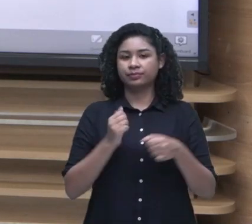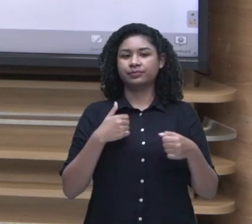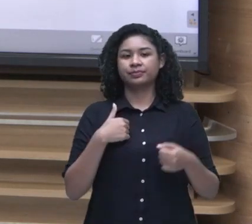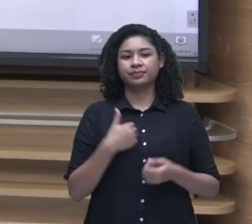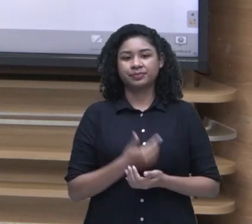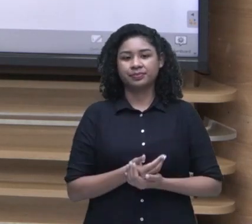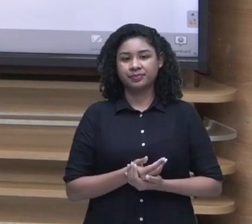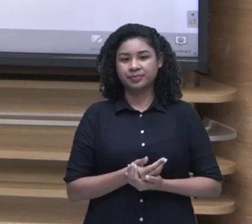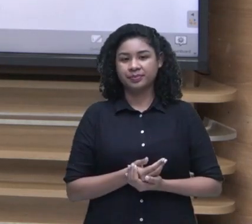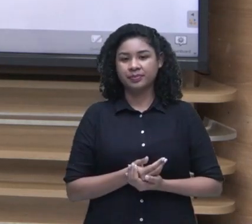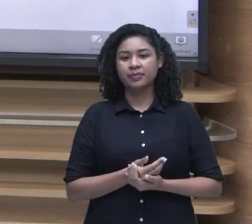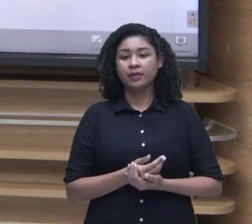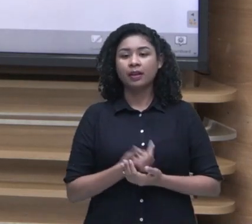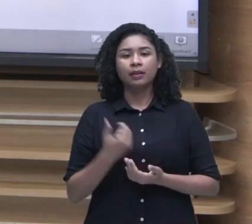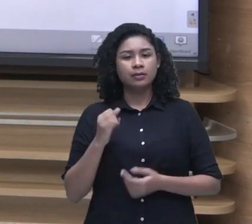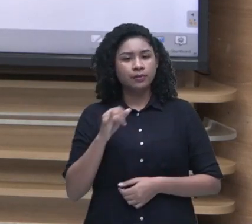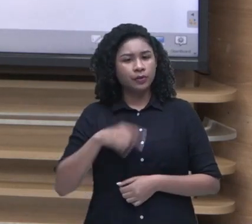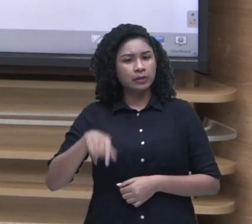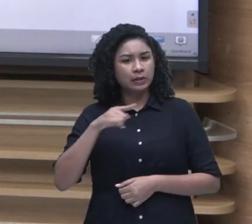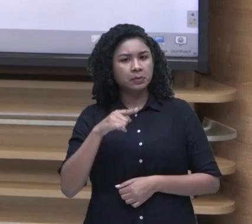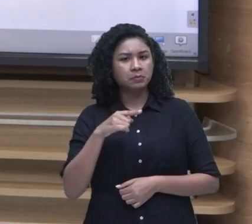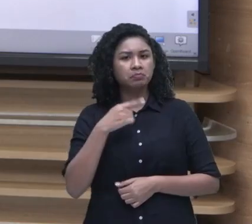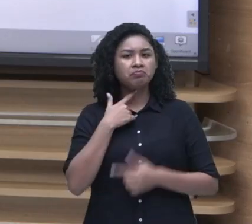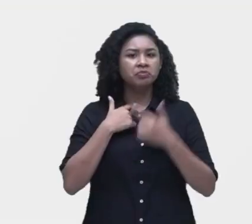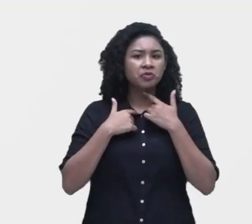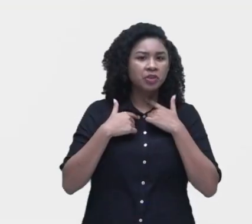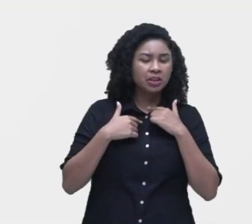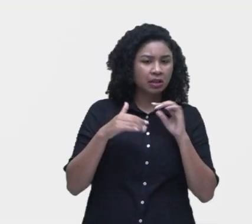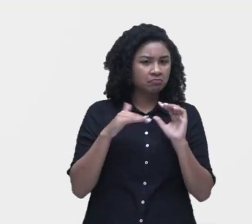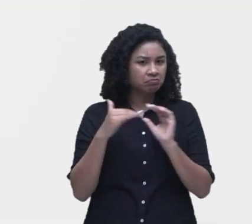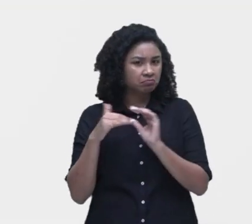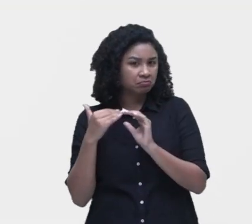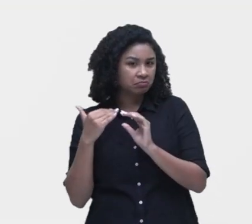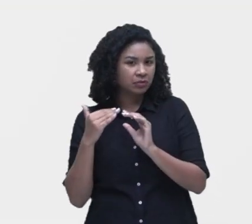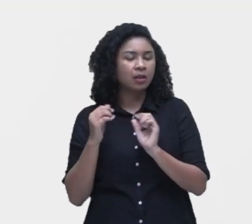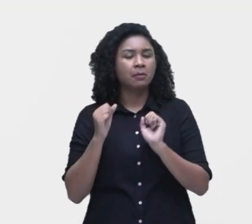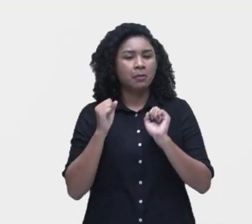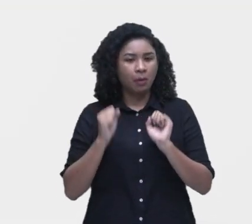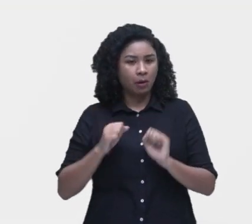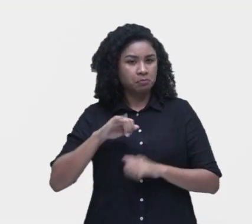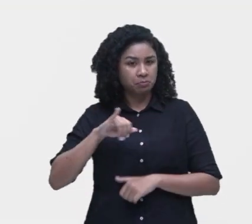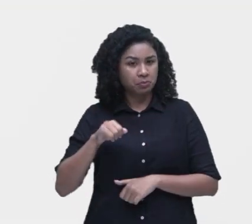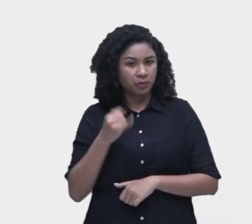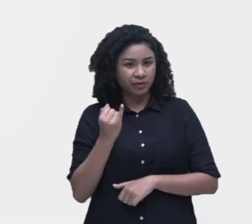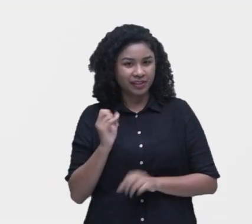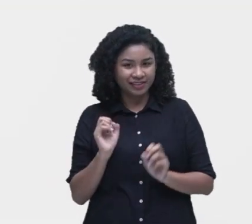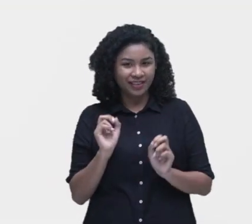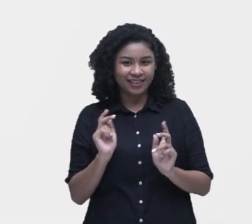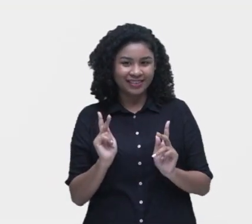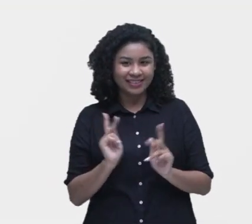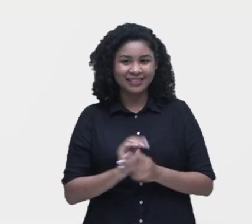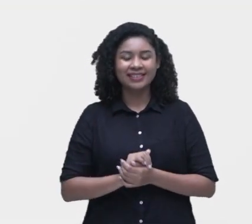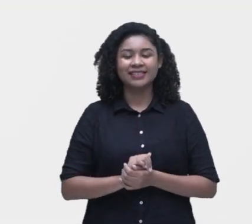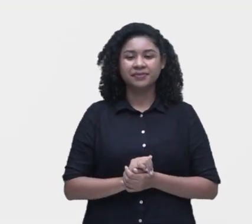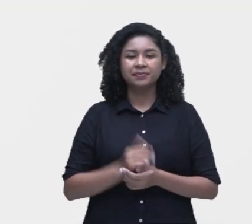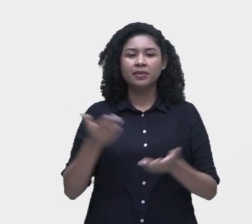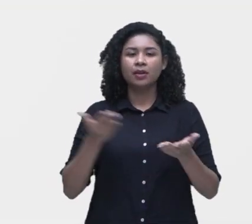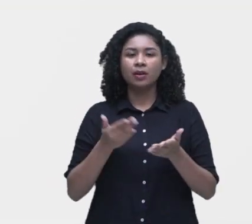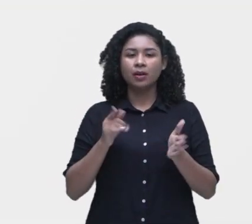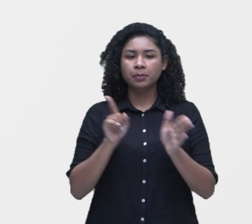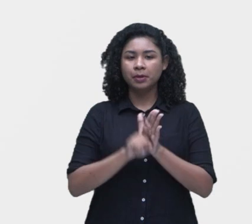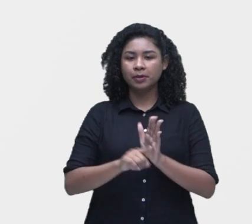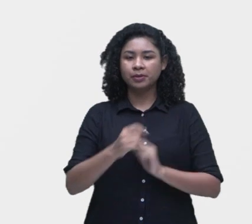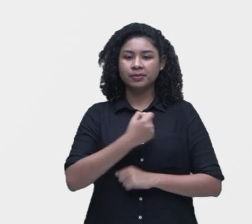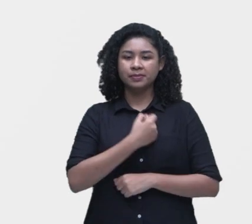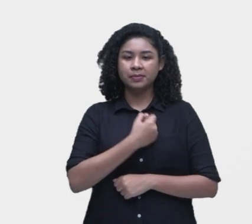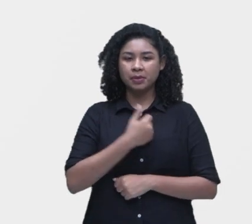quiserem participar, peço uma vez aí, enquanto eu estou já na correção. Então, vamos aqui para a questão 1,